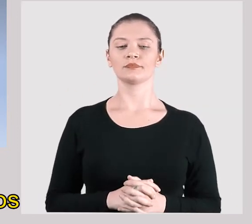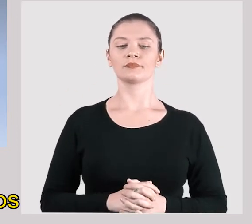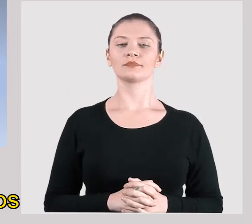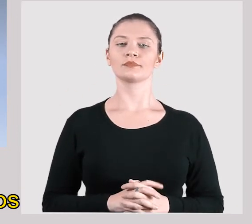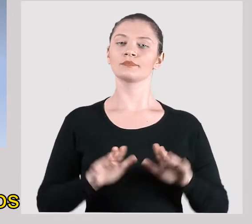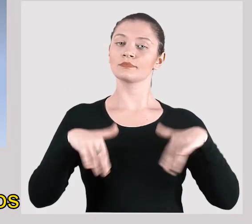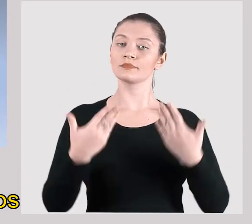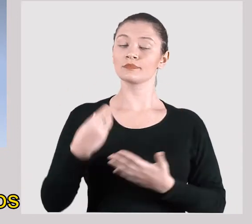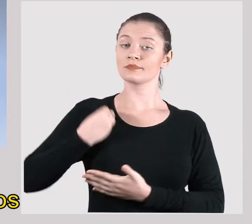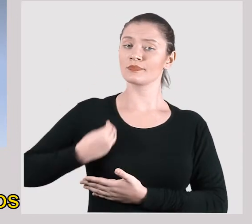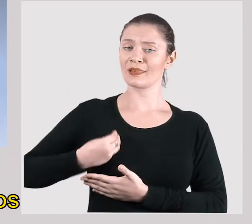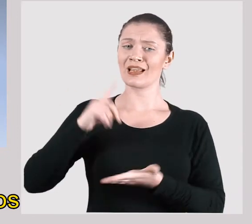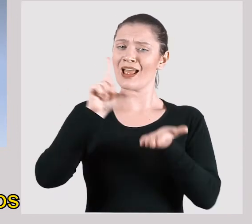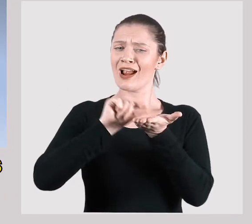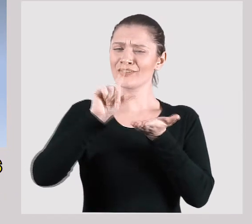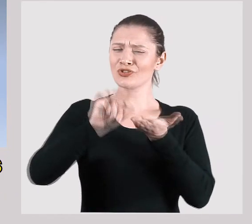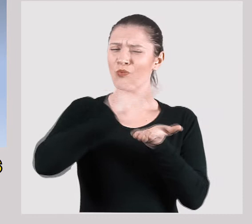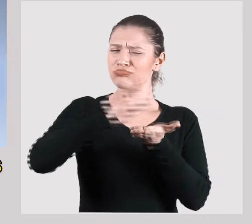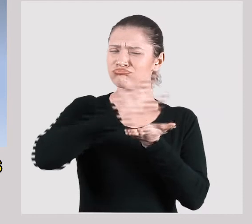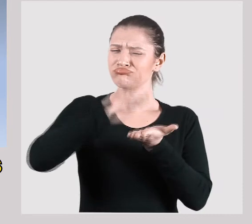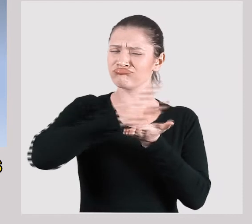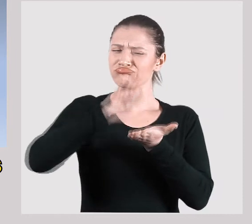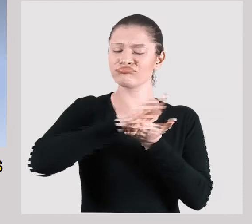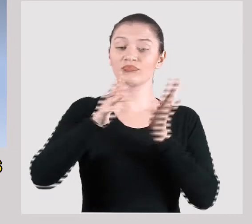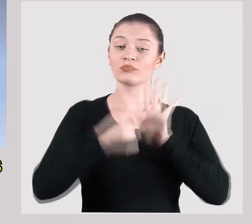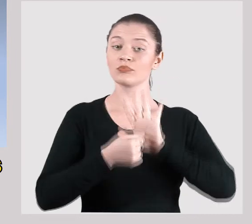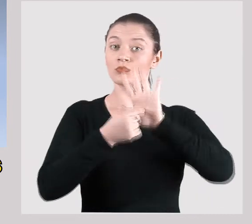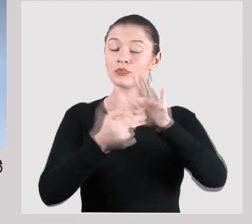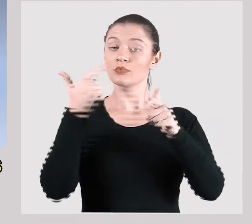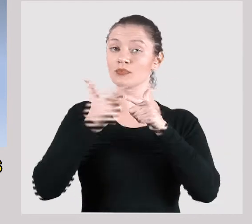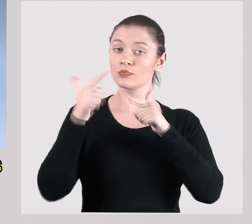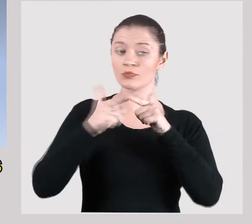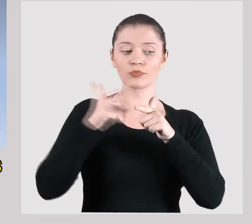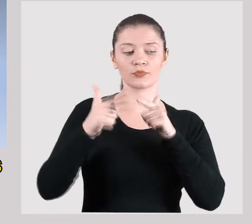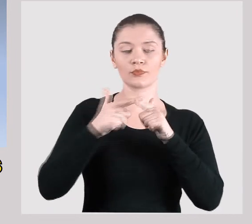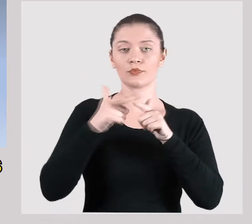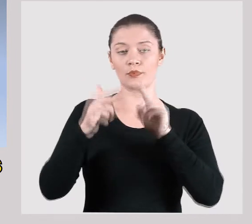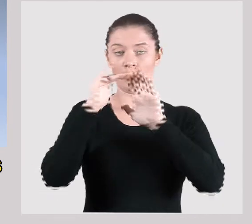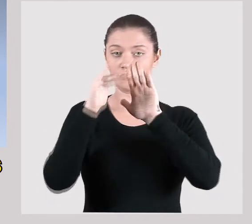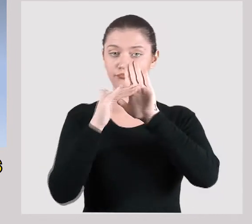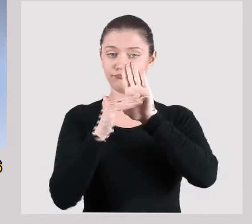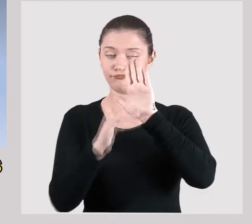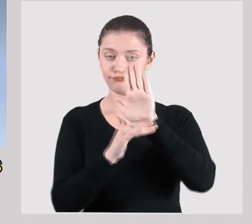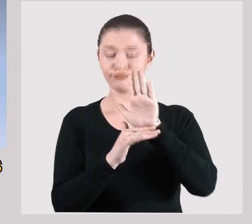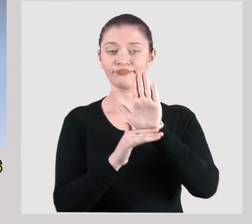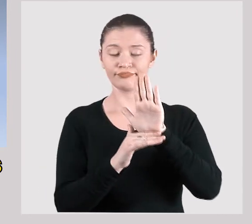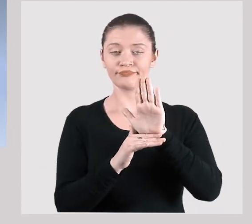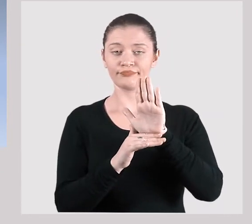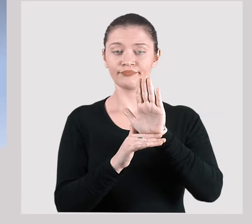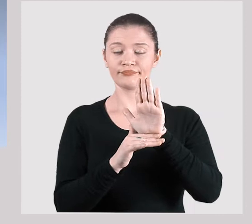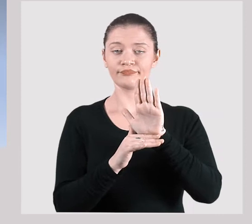existem muitos artigos publicados, né, mostrando esses problemas com as diretrizes da WPATH. Então, é isso,